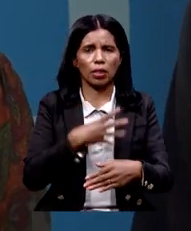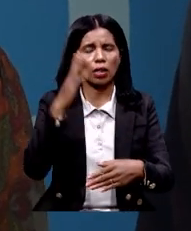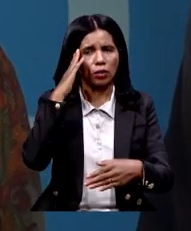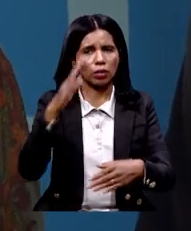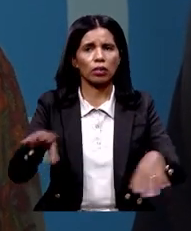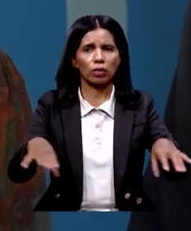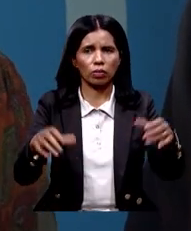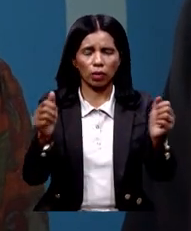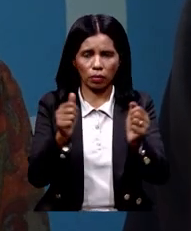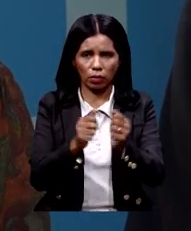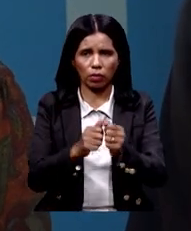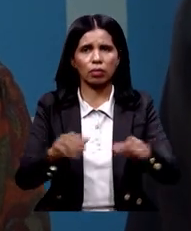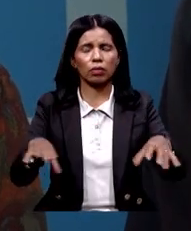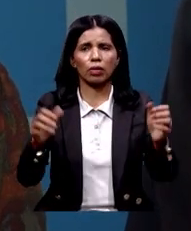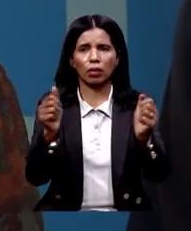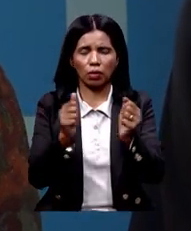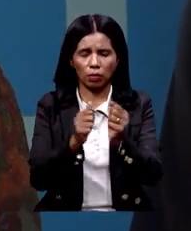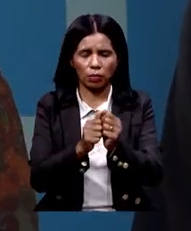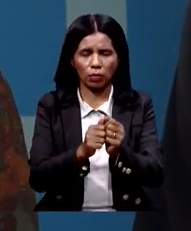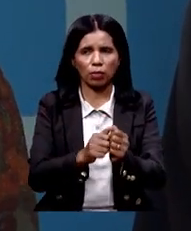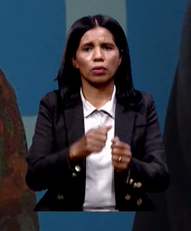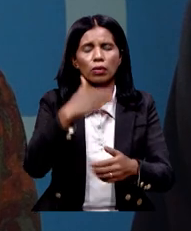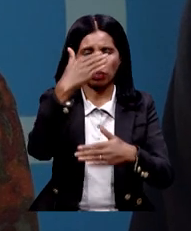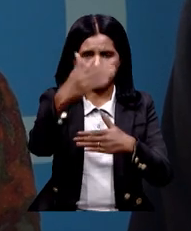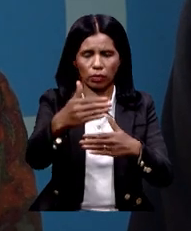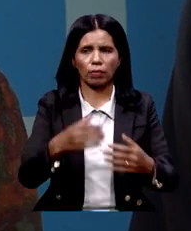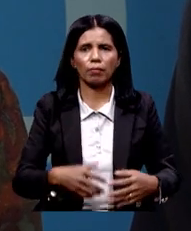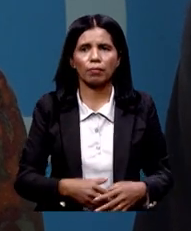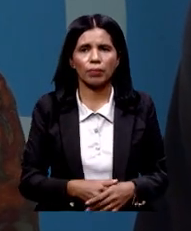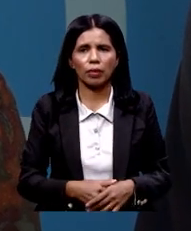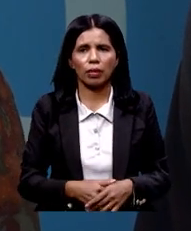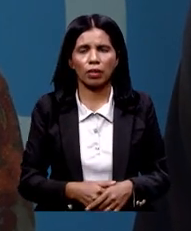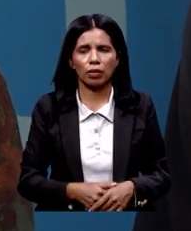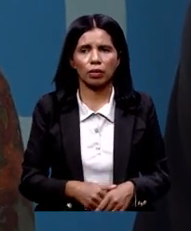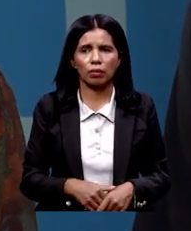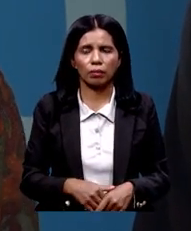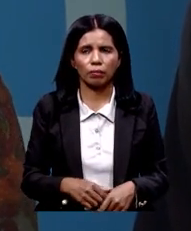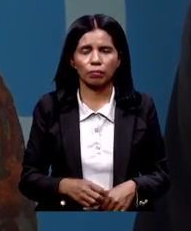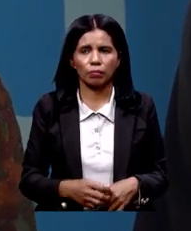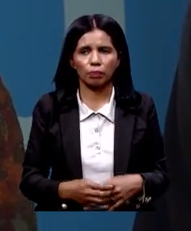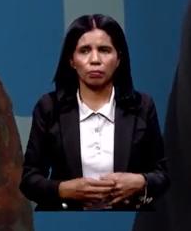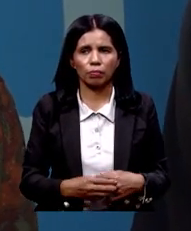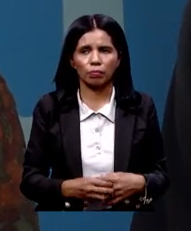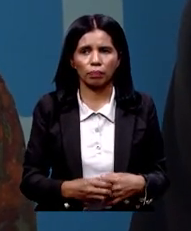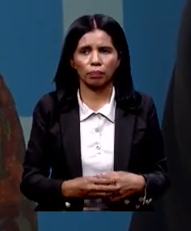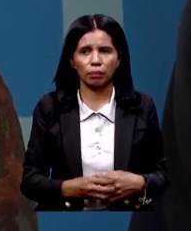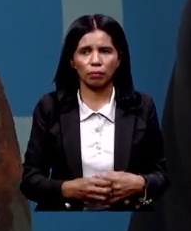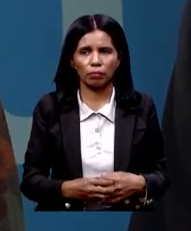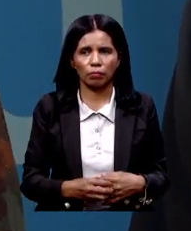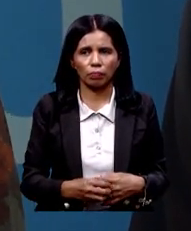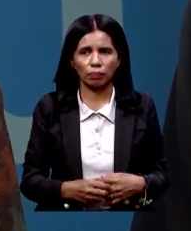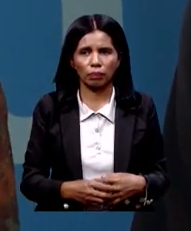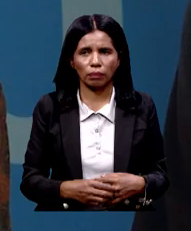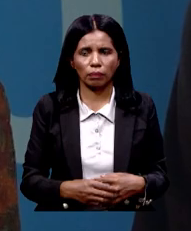reforsa tirulang nomo servisu hamuto ko statistik ya futuro. Proper information that will help to prioritize actions